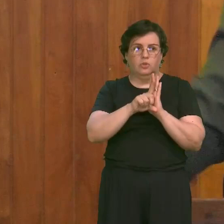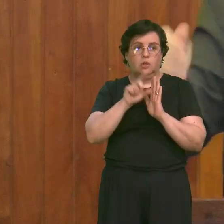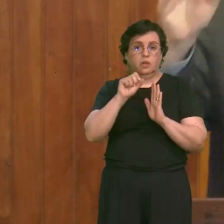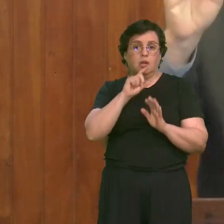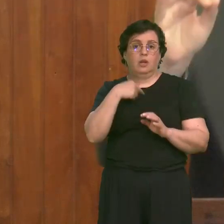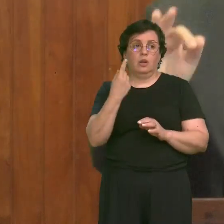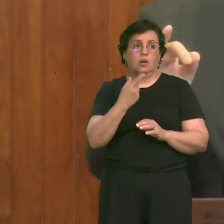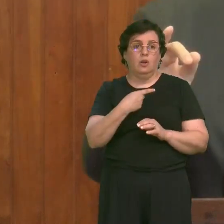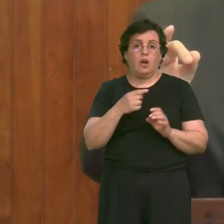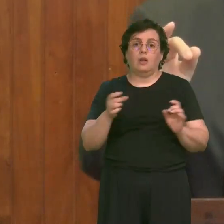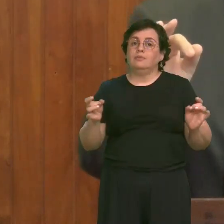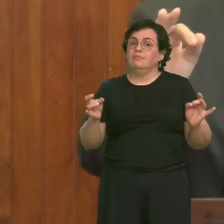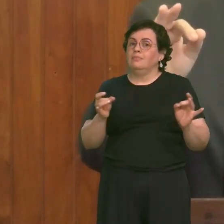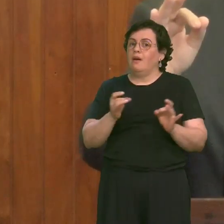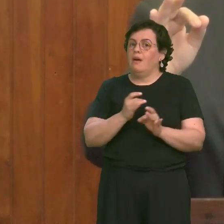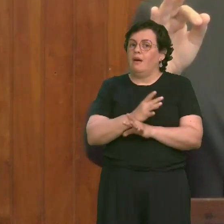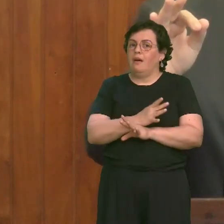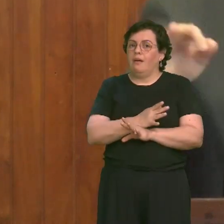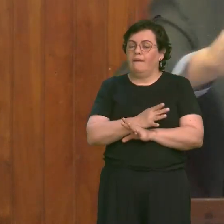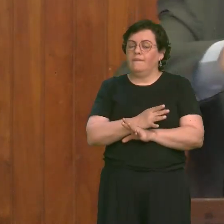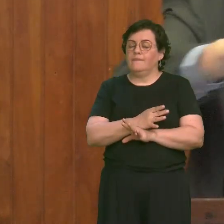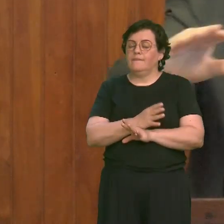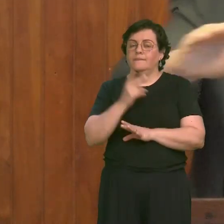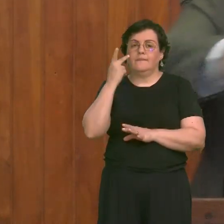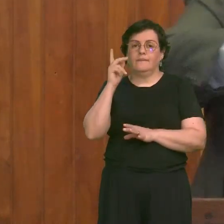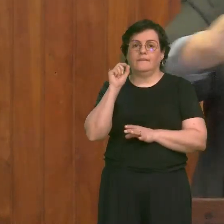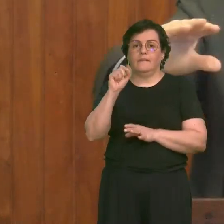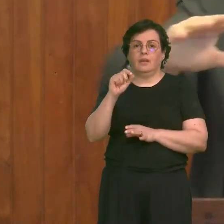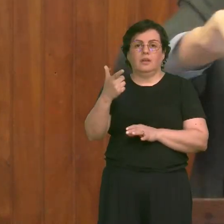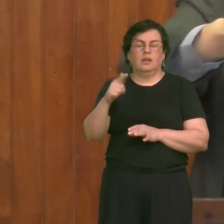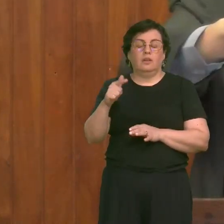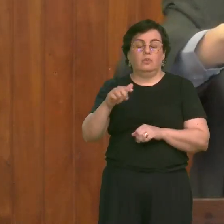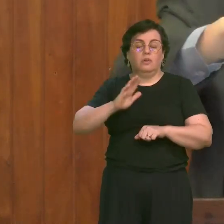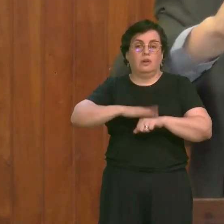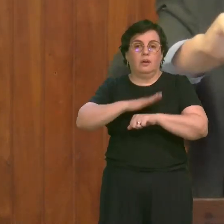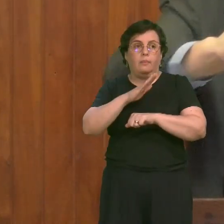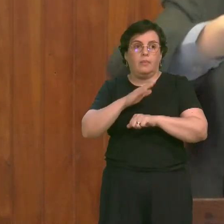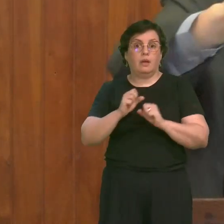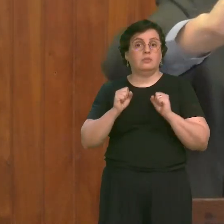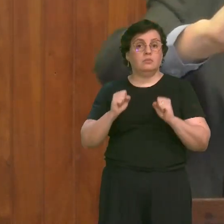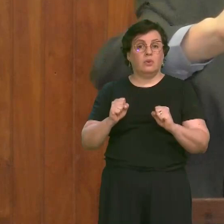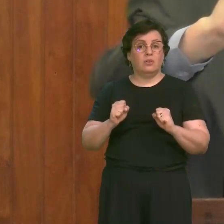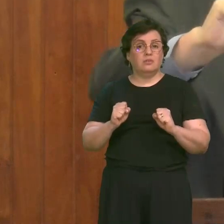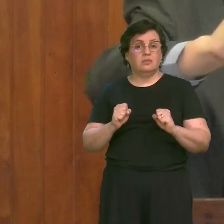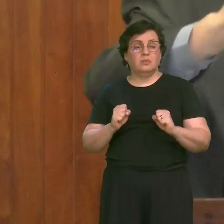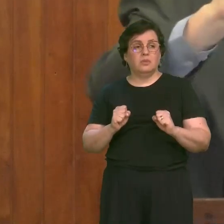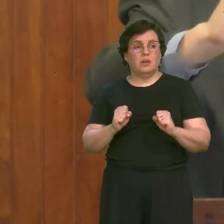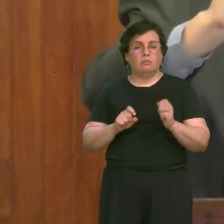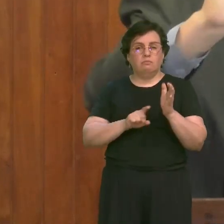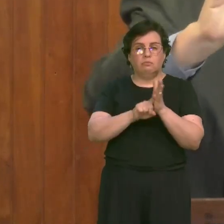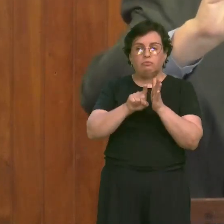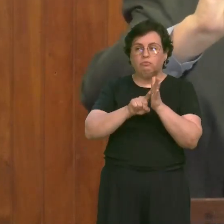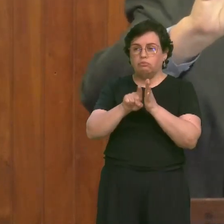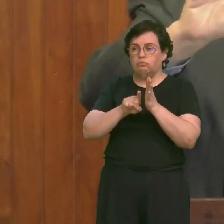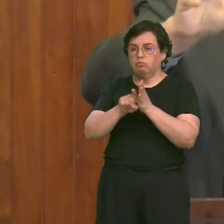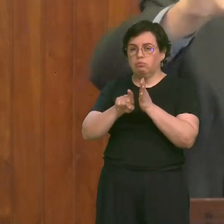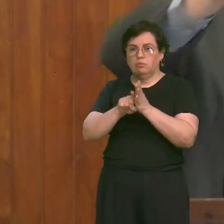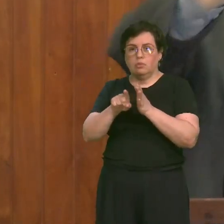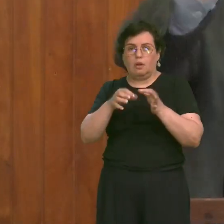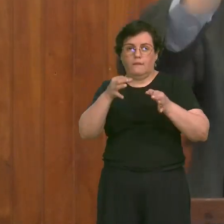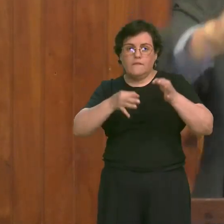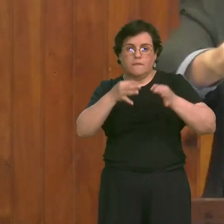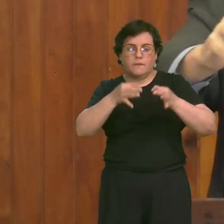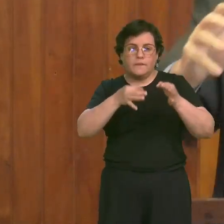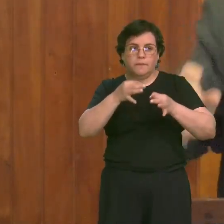em que nós vamos sanar Vereador Danilo para que não haja mais possibilidade de questionamento jurídico